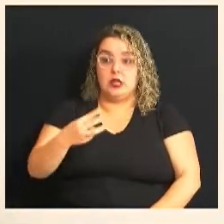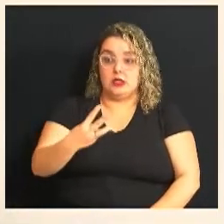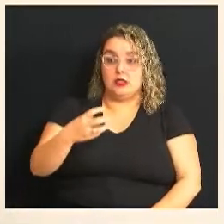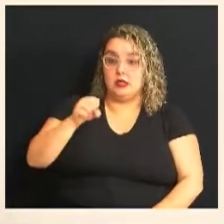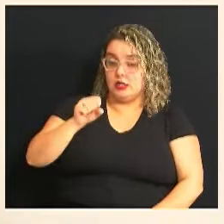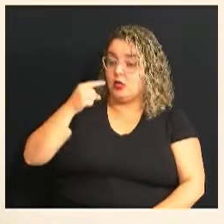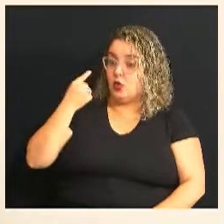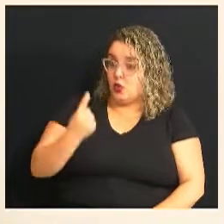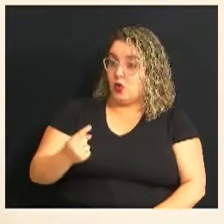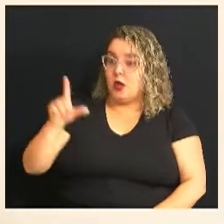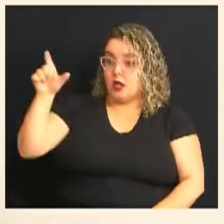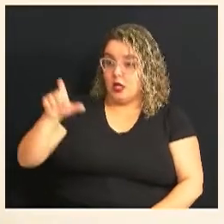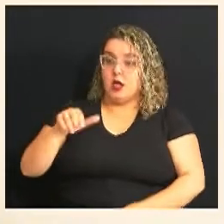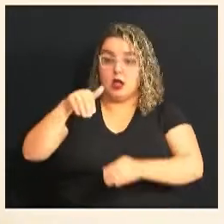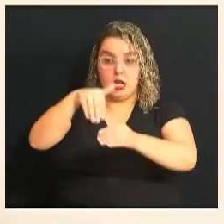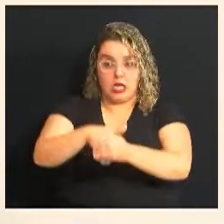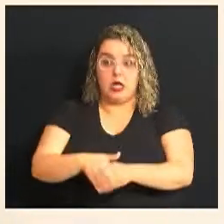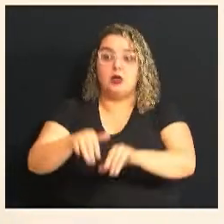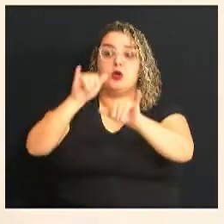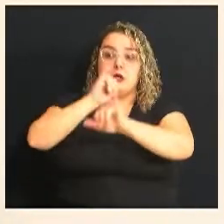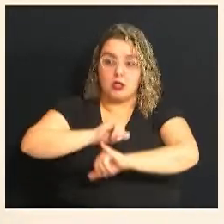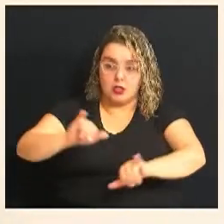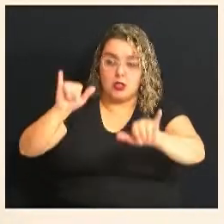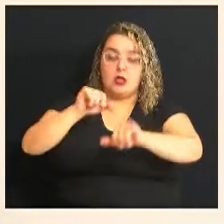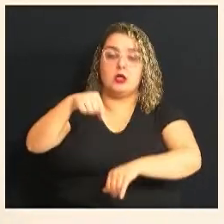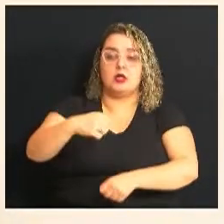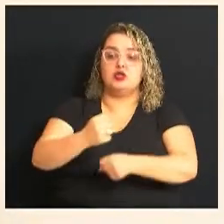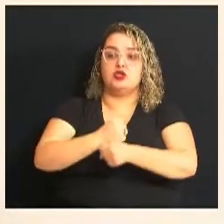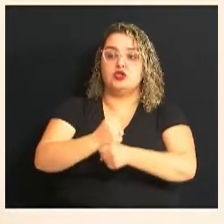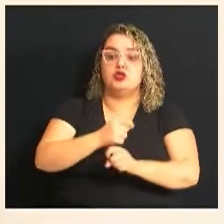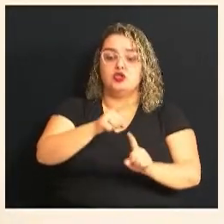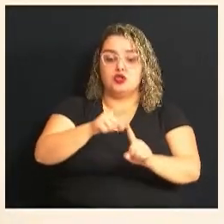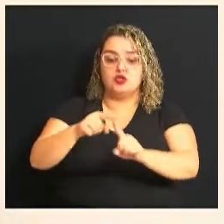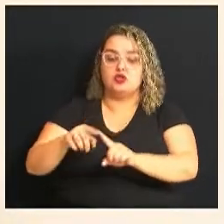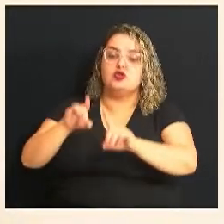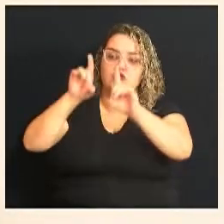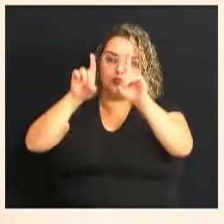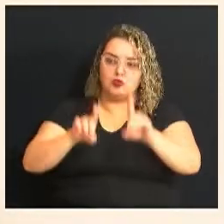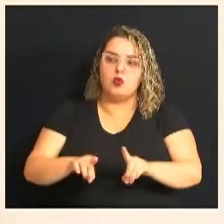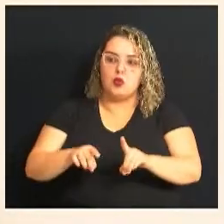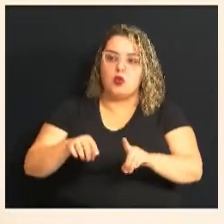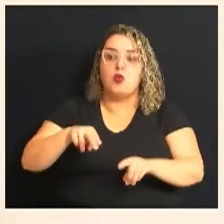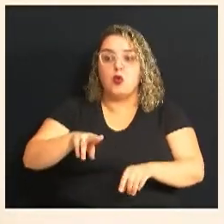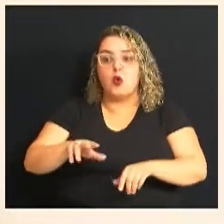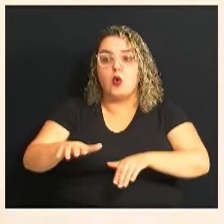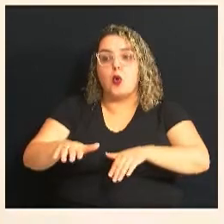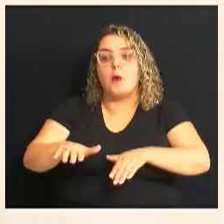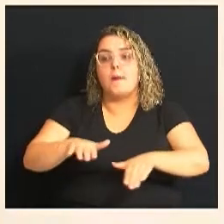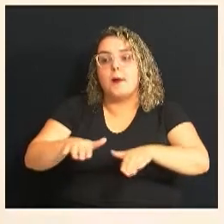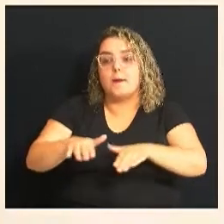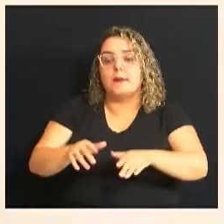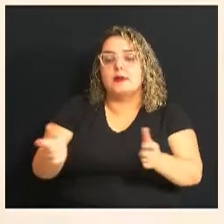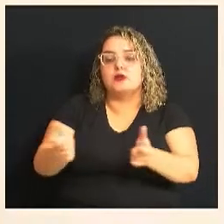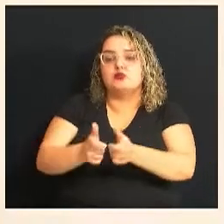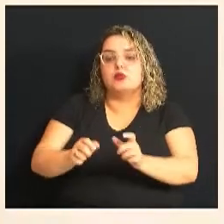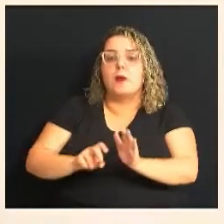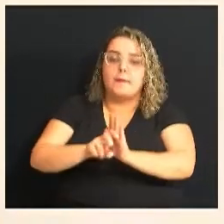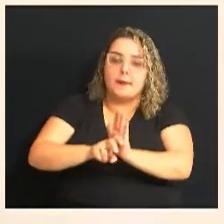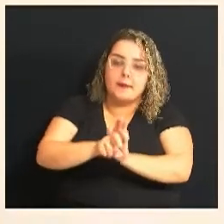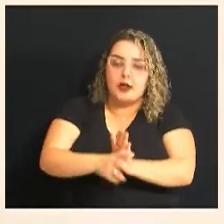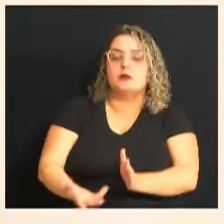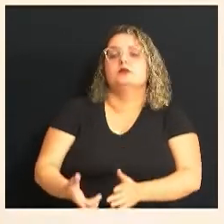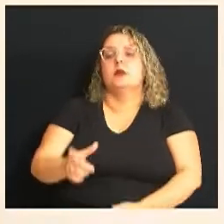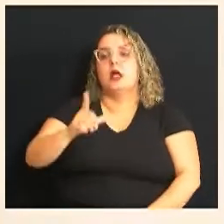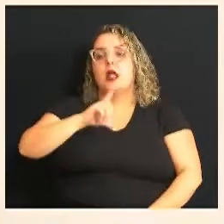1.271.381 eleitores que declararam este ano ter algum tipo de deficiência ou mobilidade reduzida. E essas pessoas